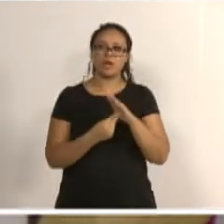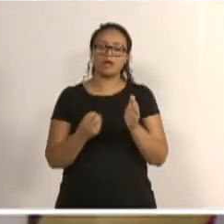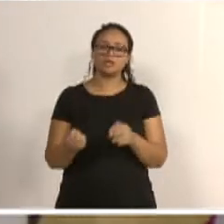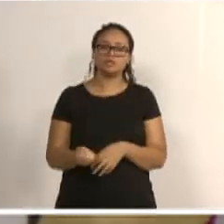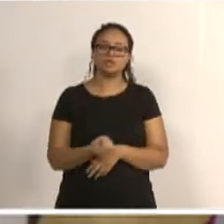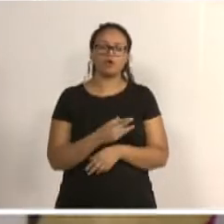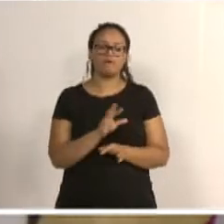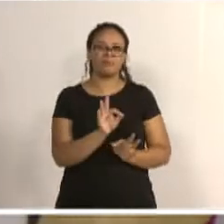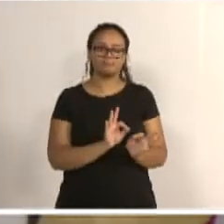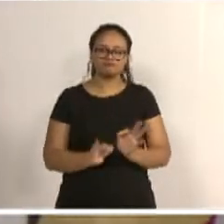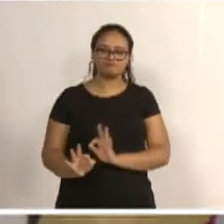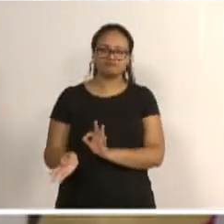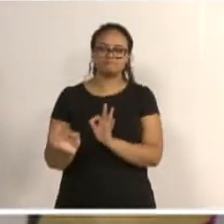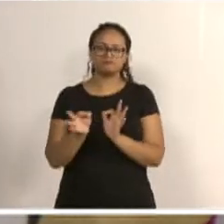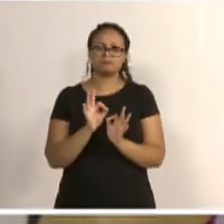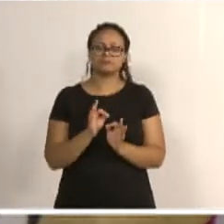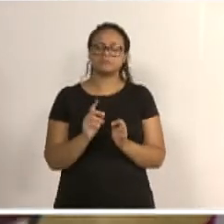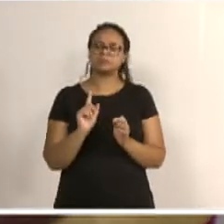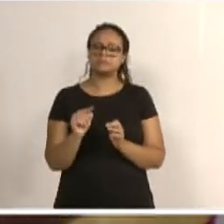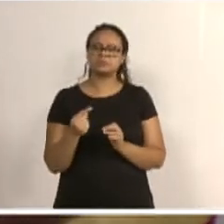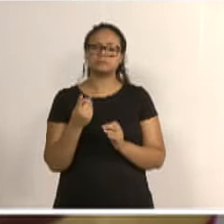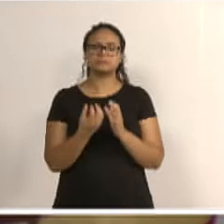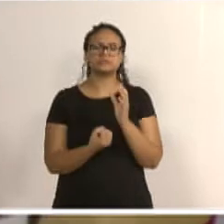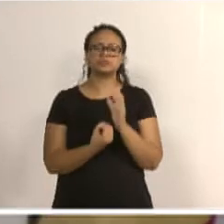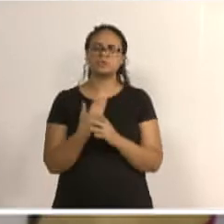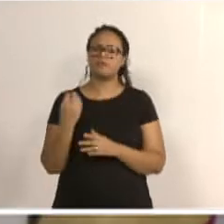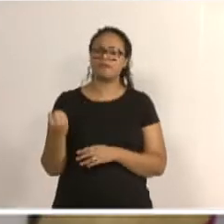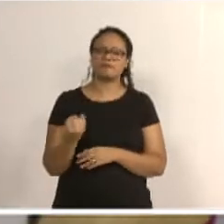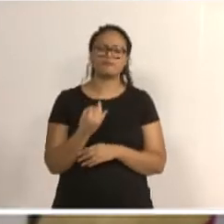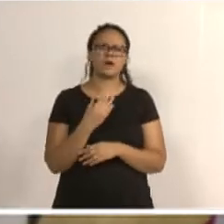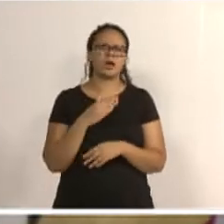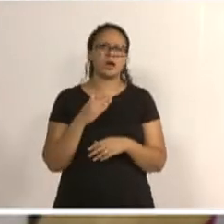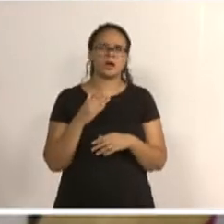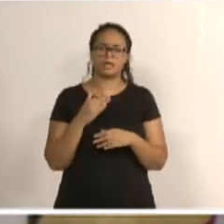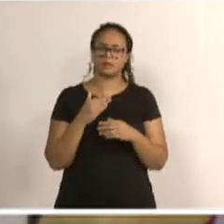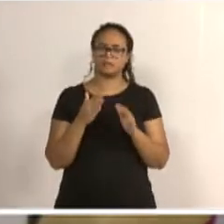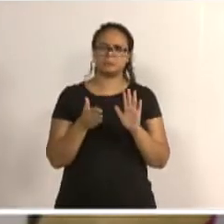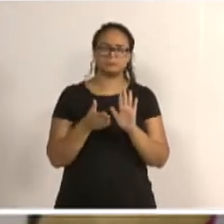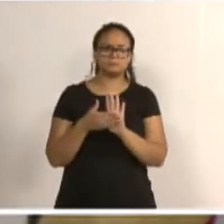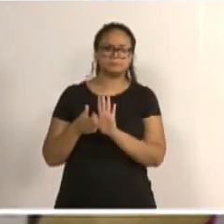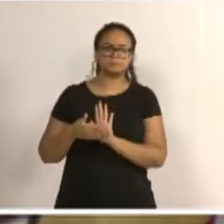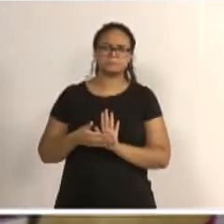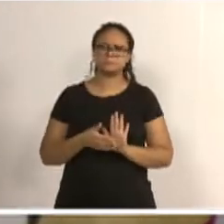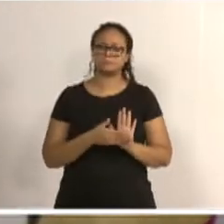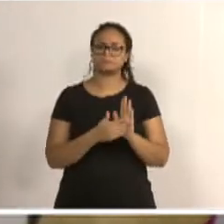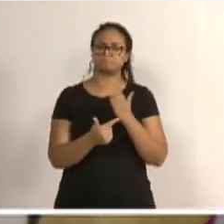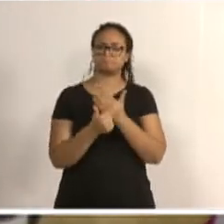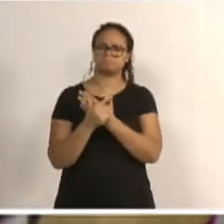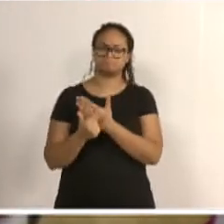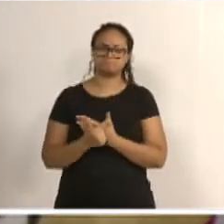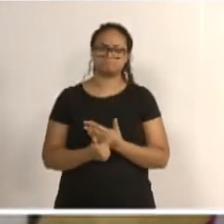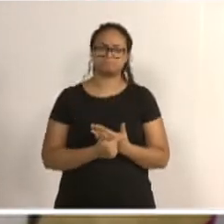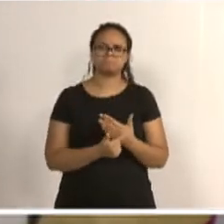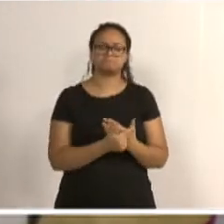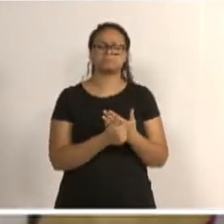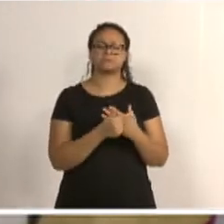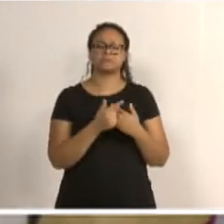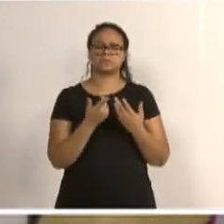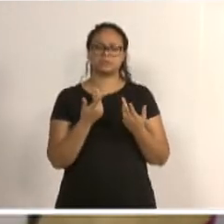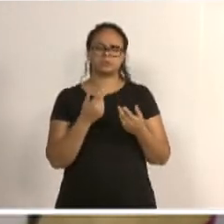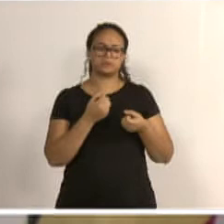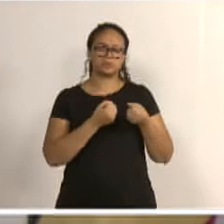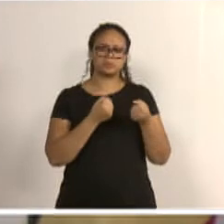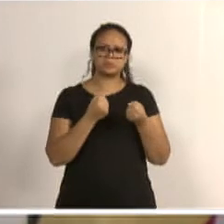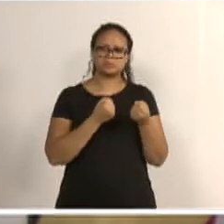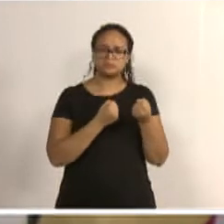foi agregando várias funções ao longo do tempo, transporte, aeroporto, trânsito. E, de acordo